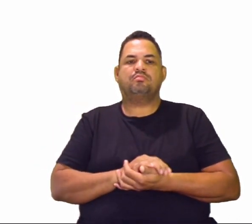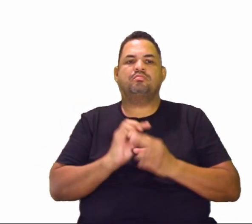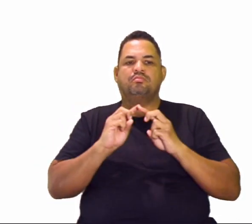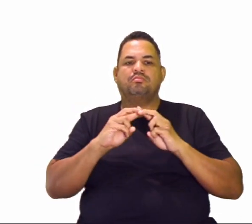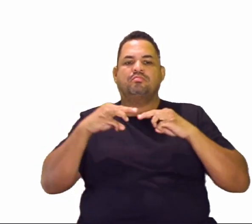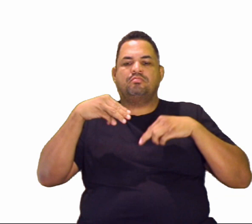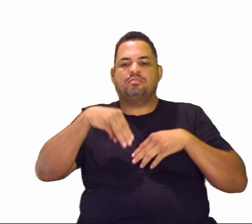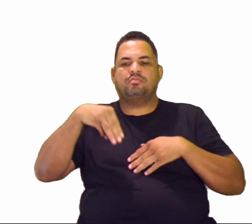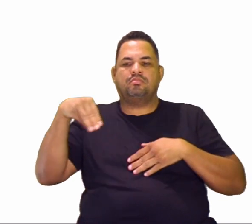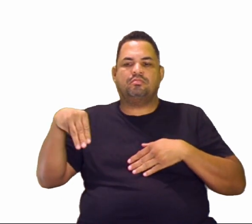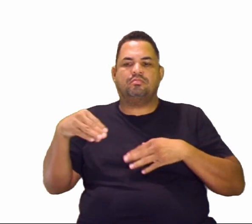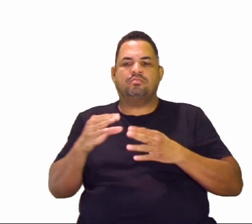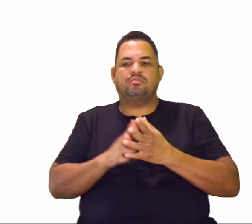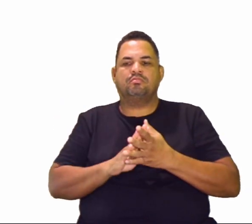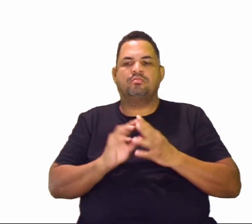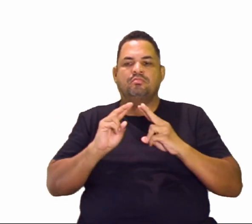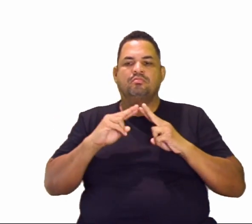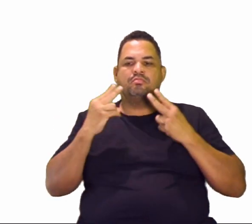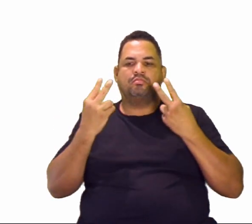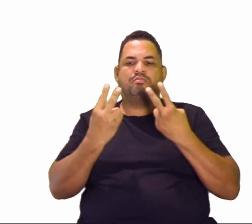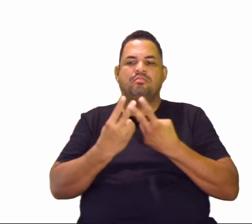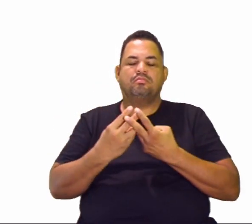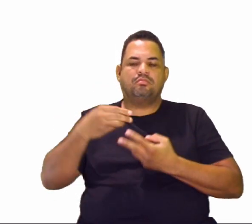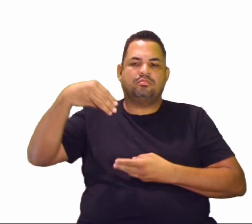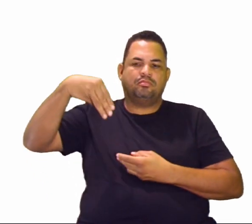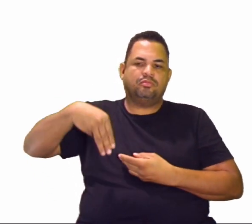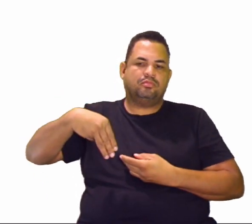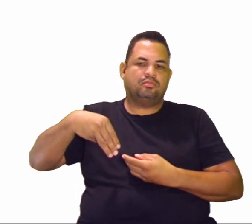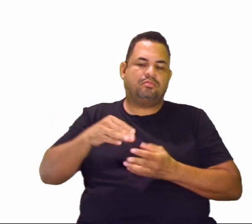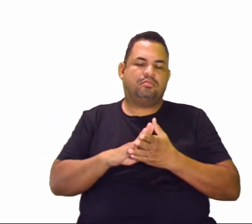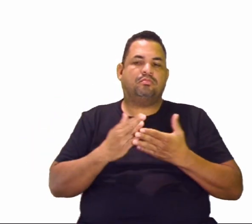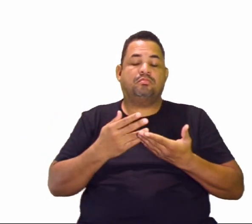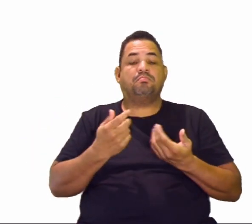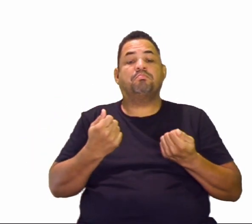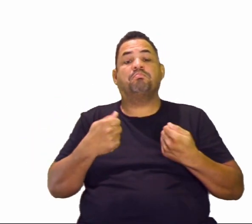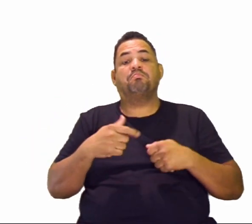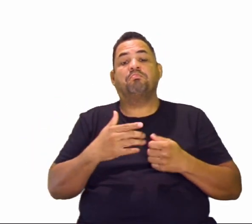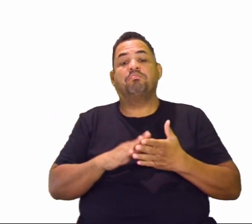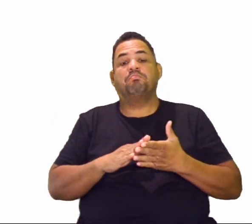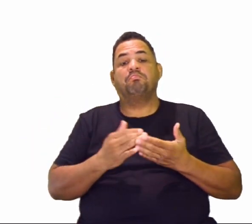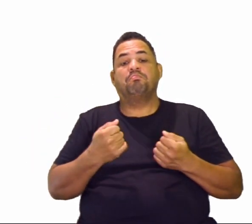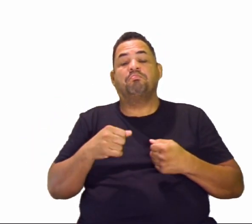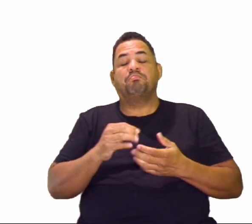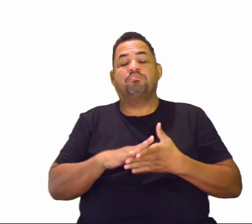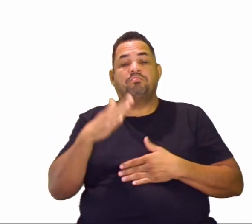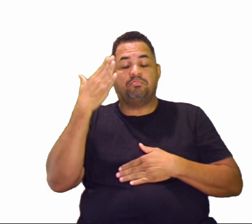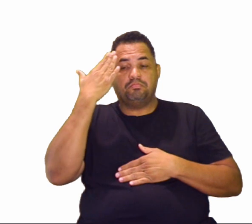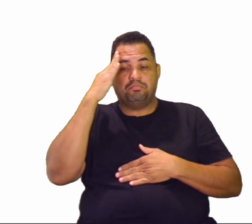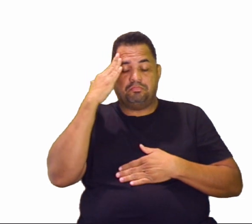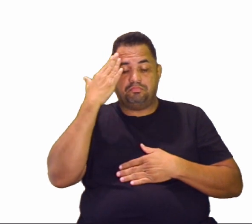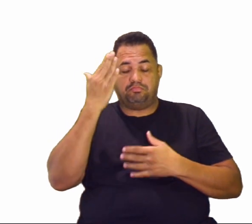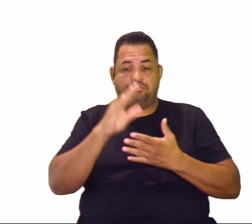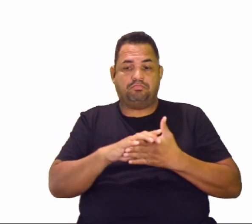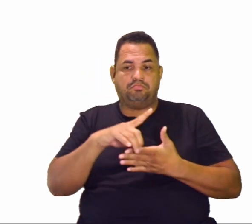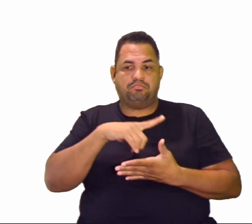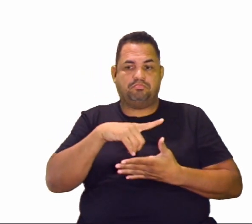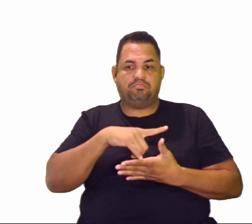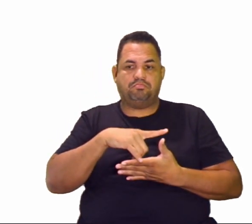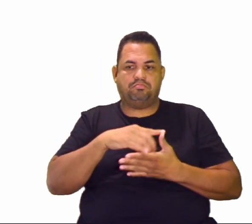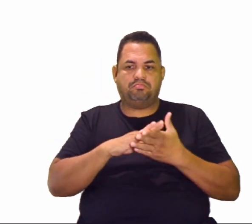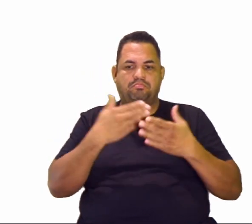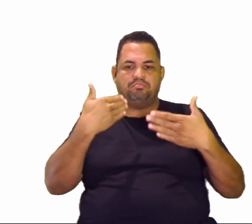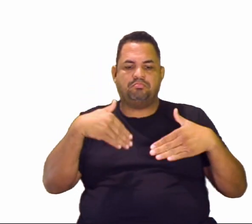massa molar e volume molar, para que você possa entender que isso é muito cobrado